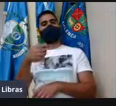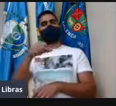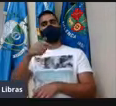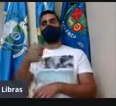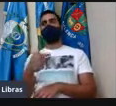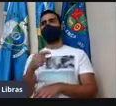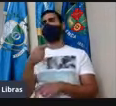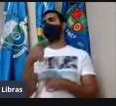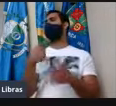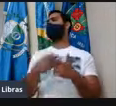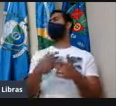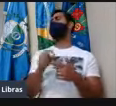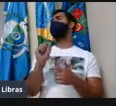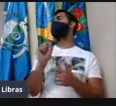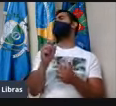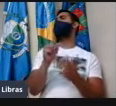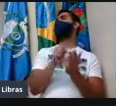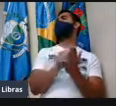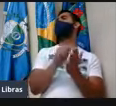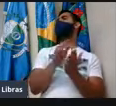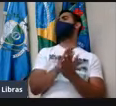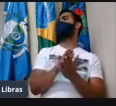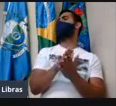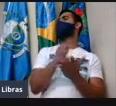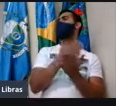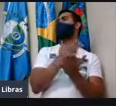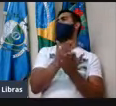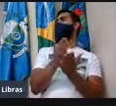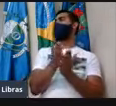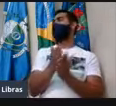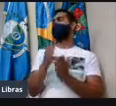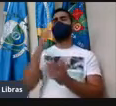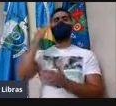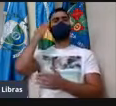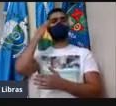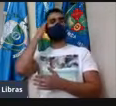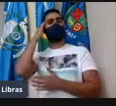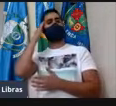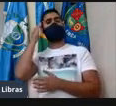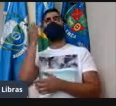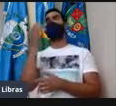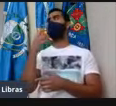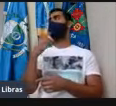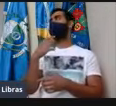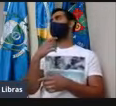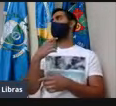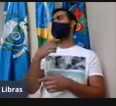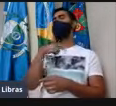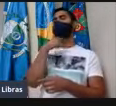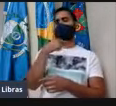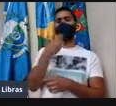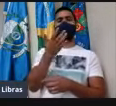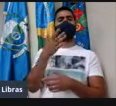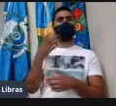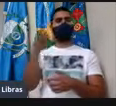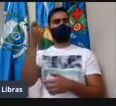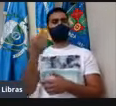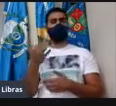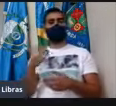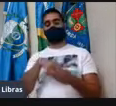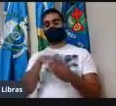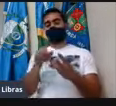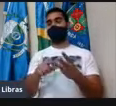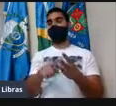se deve essas multas de juros por parcelamento? Não ficou claro para mim. Eu queria que você me explicasse. E a outra pergunta aqui,